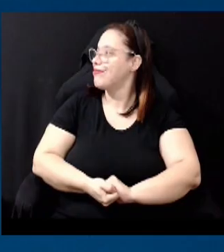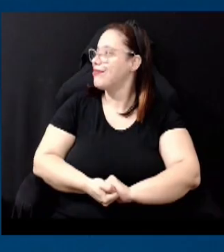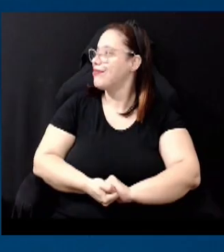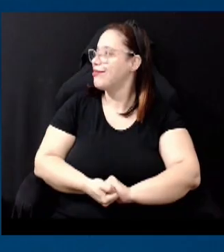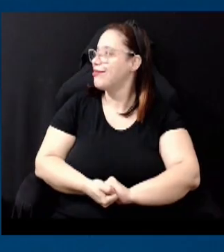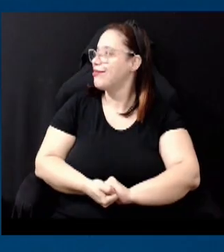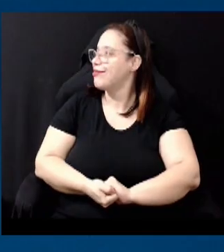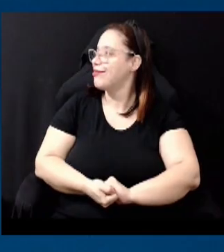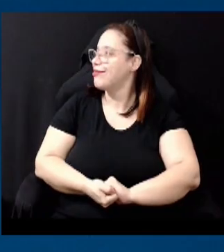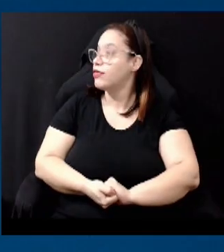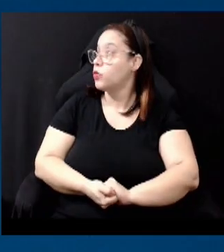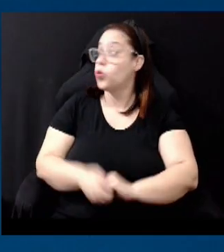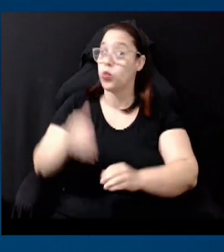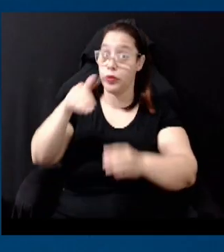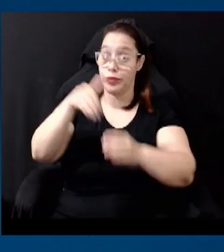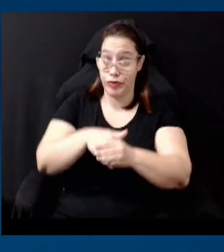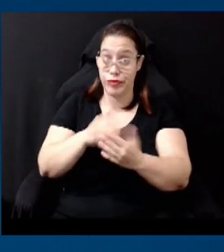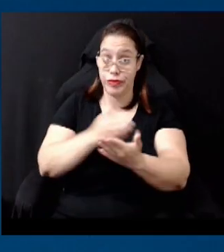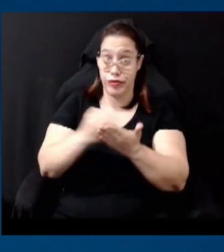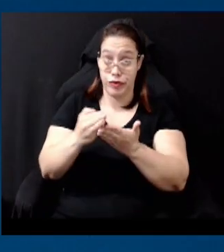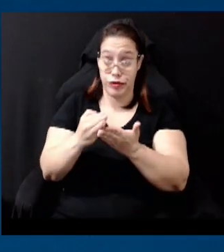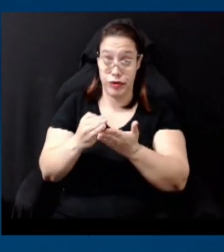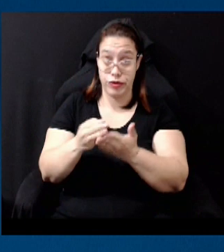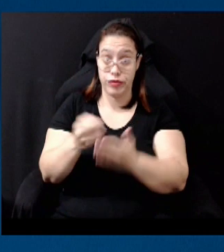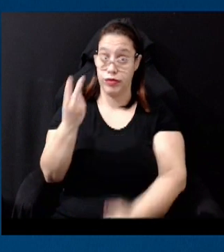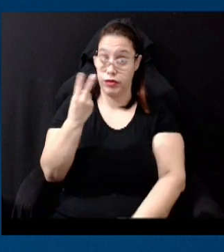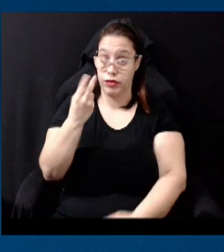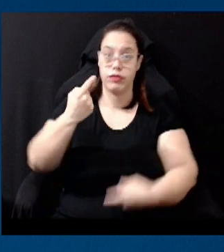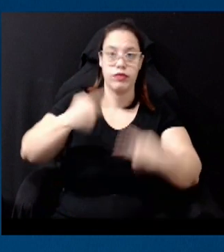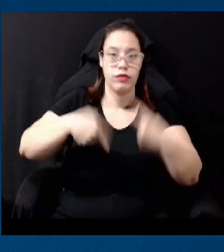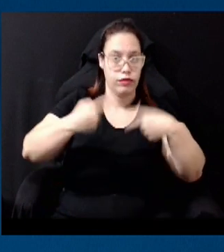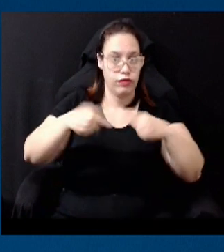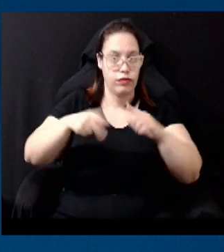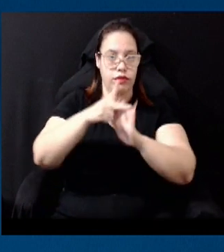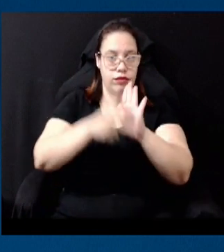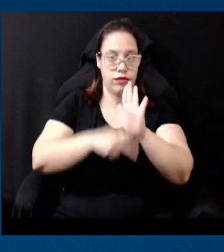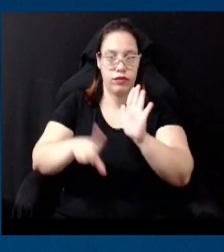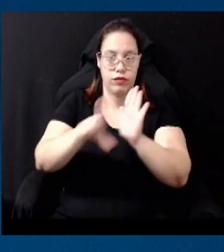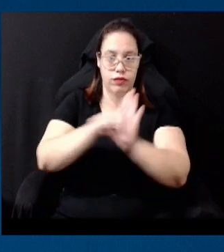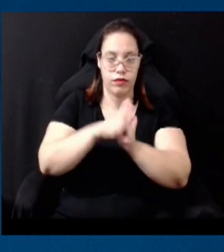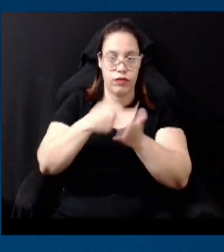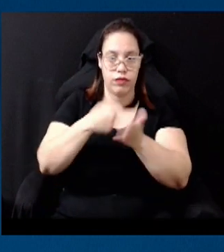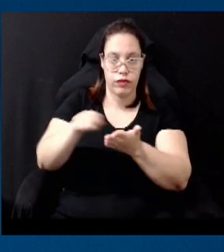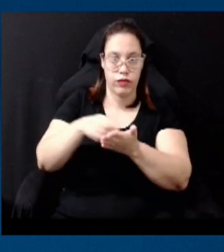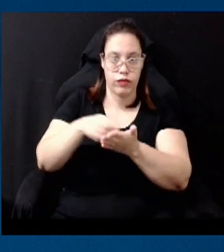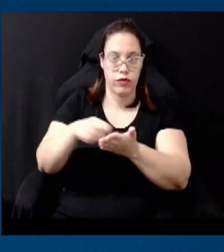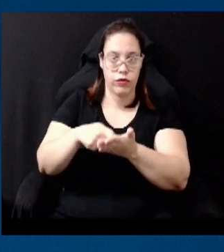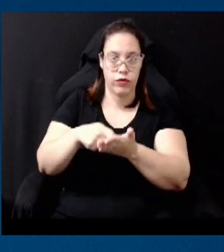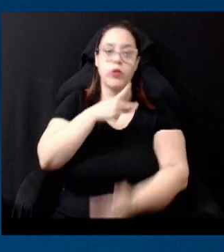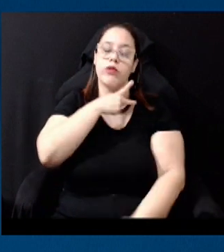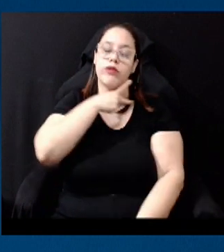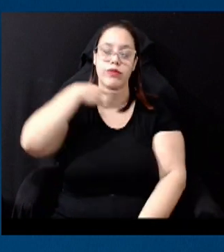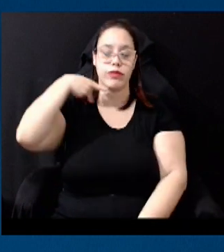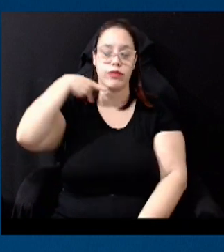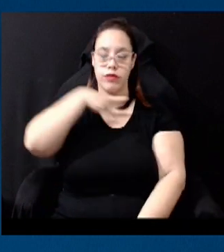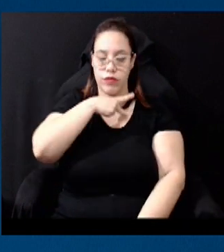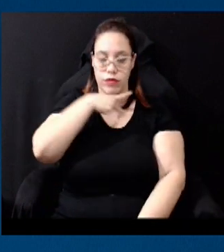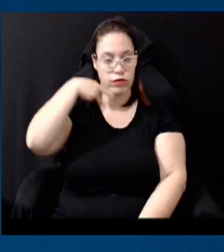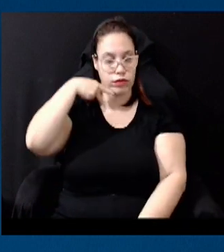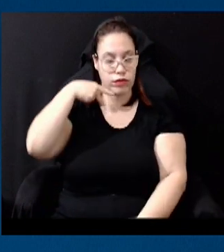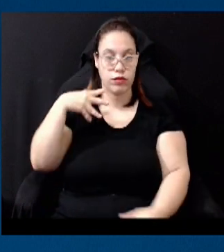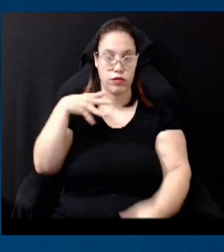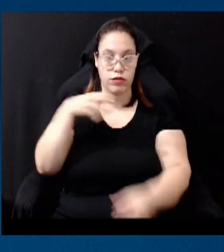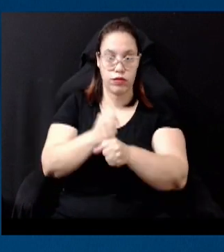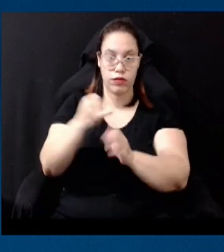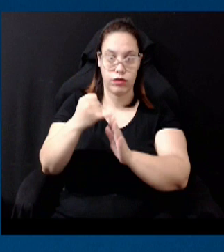A votação começa com a segunda discussão do projeto de lei de autoria do vereador Permínio Monteiro, que institui o